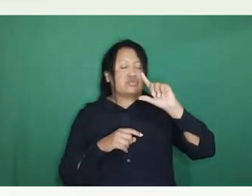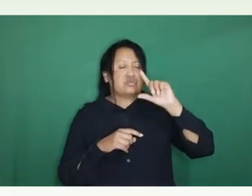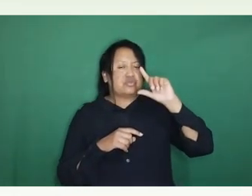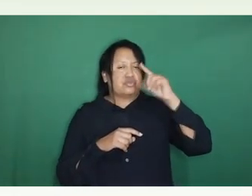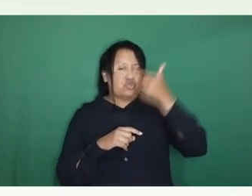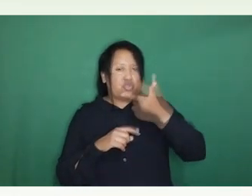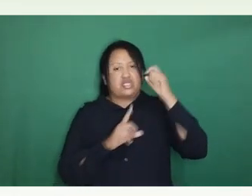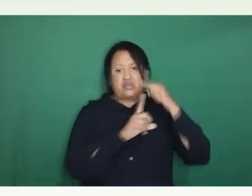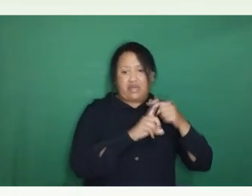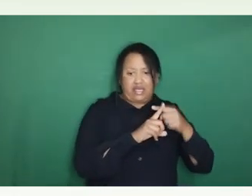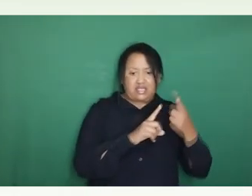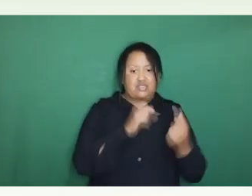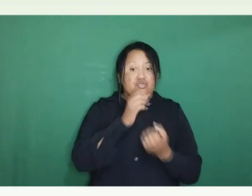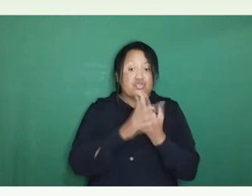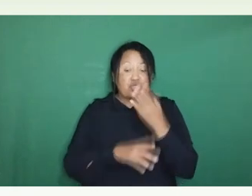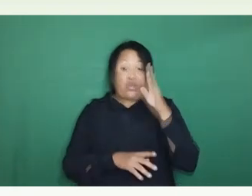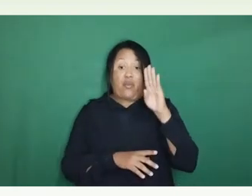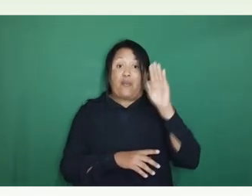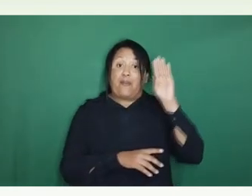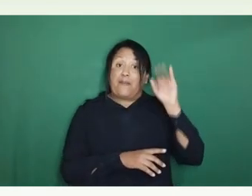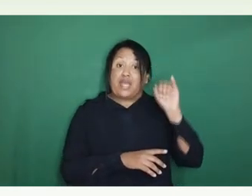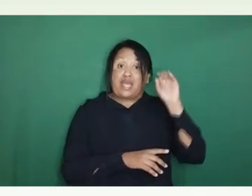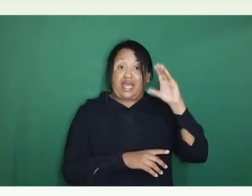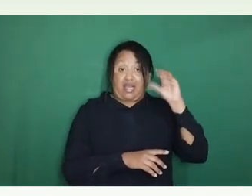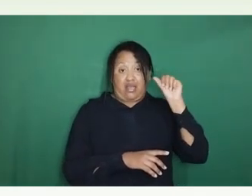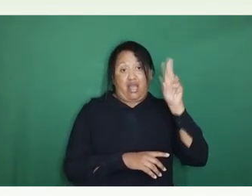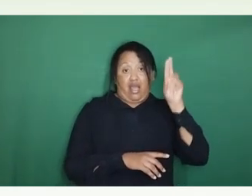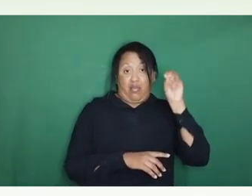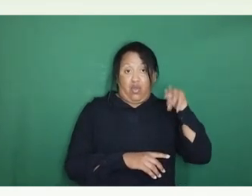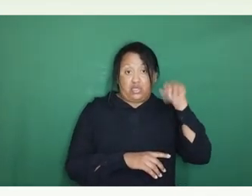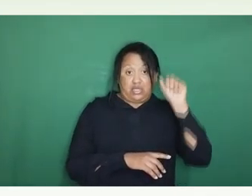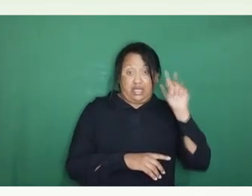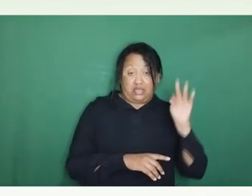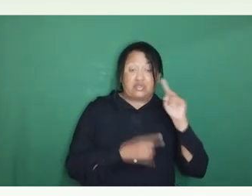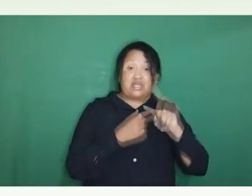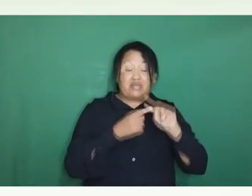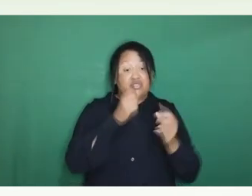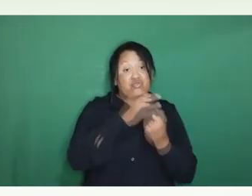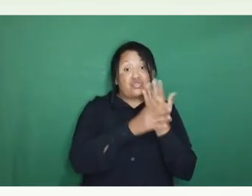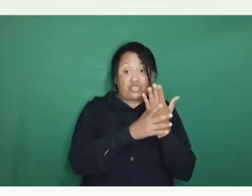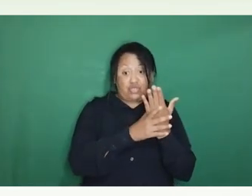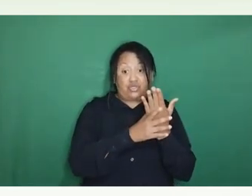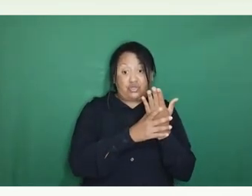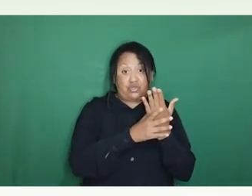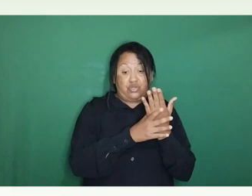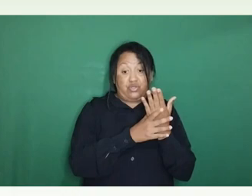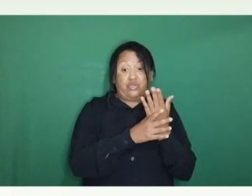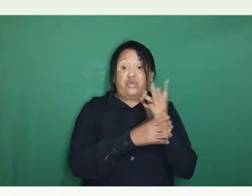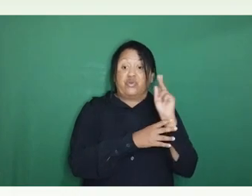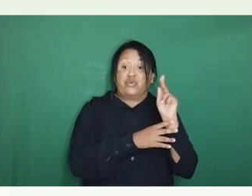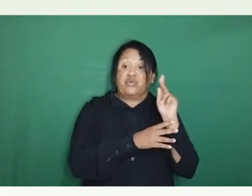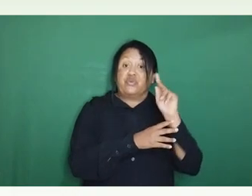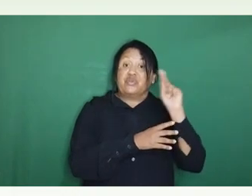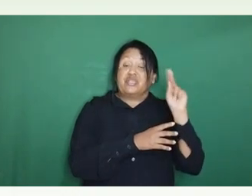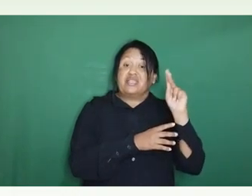e formando o íon hidroxila Tá certo Exatamente isso e o hidroxila que